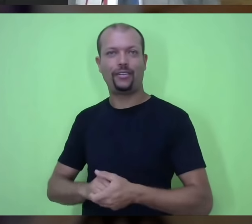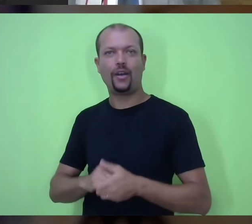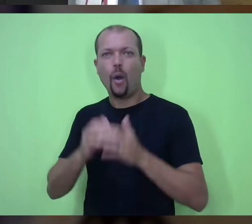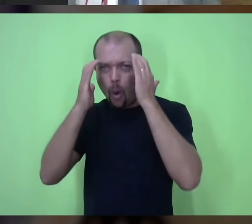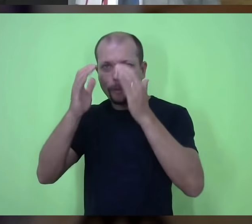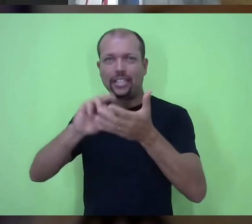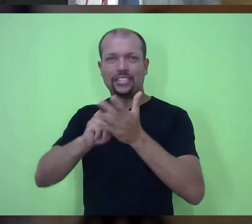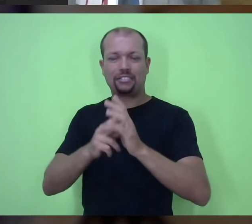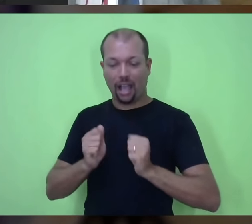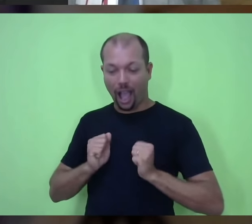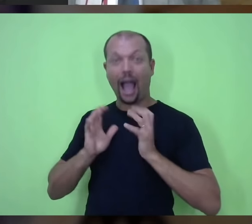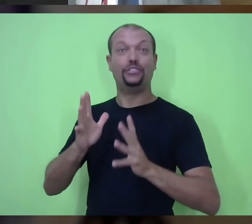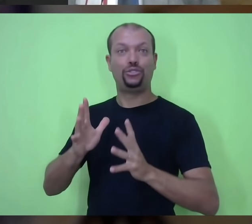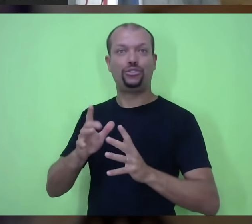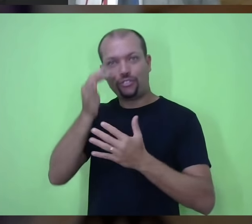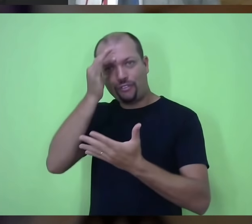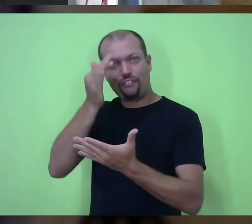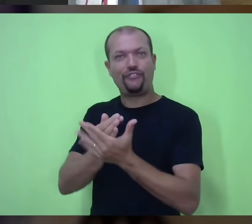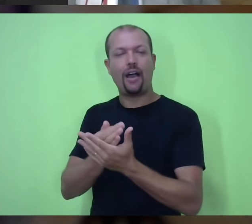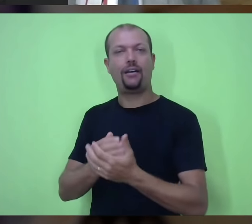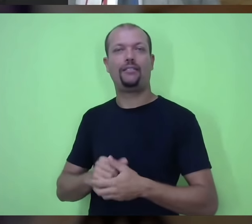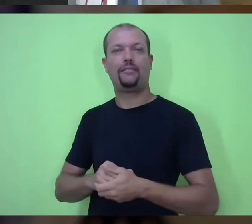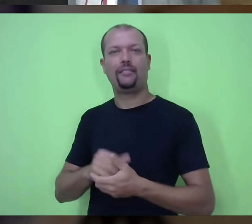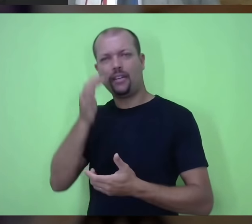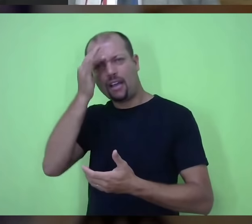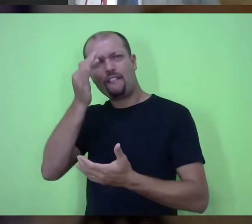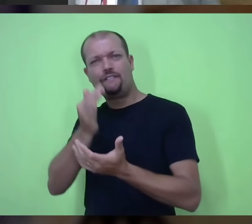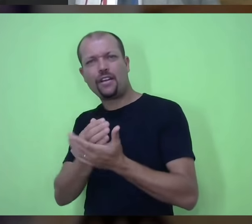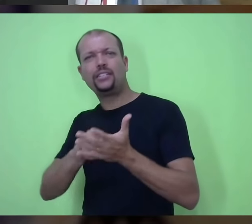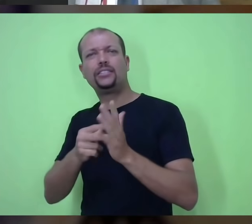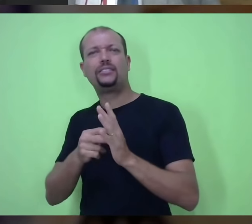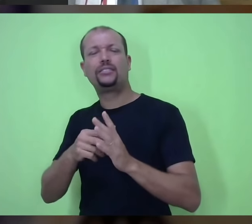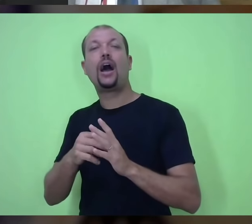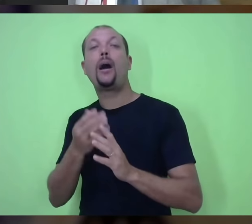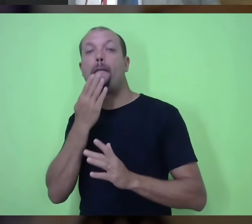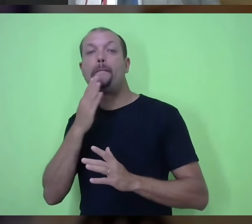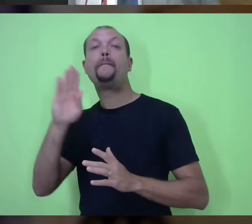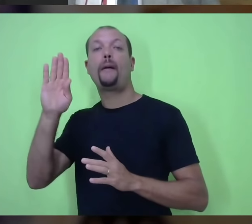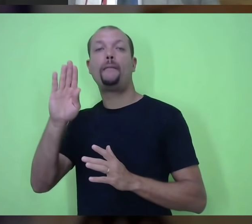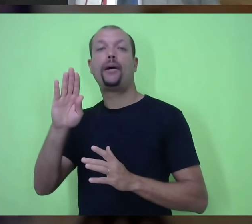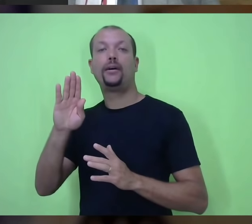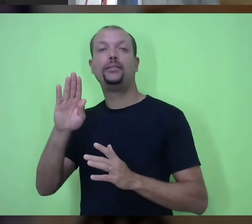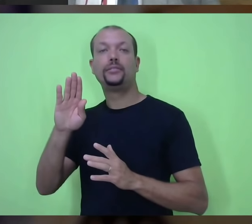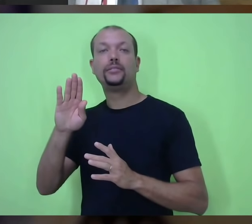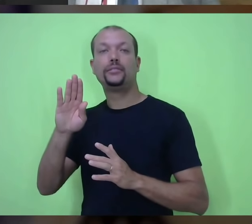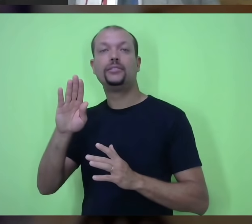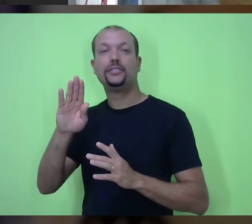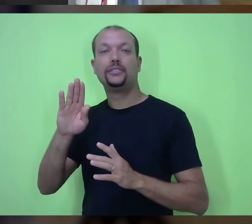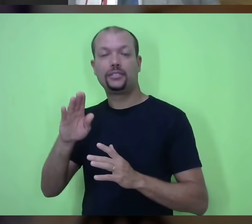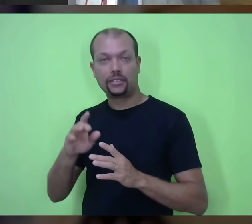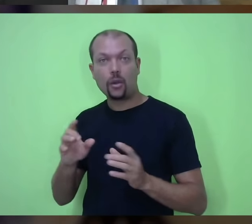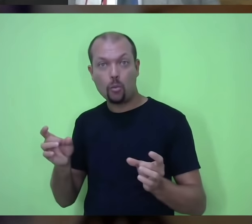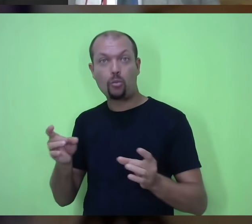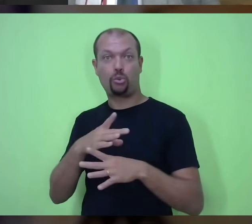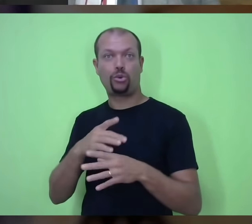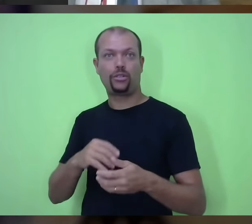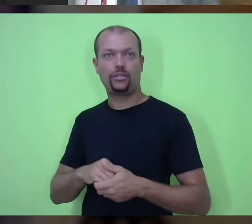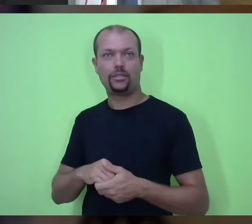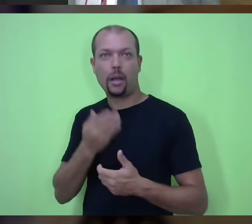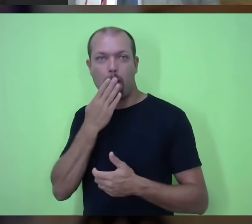A fé de que aquela promessa de resgate vai ser cumprida. A gente obedece exatamente porque acredita